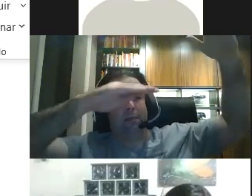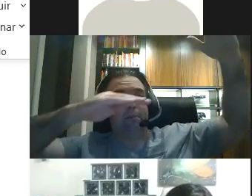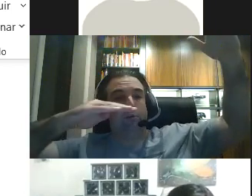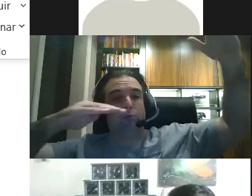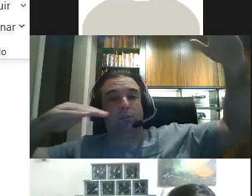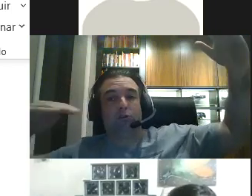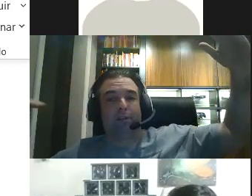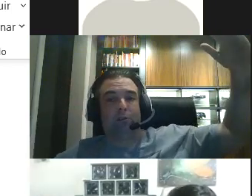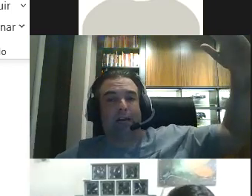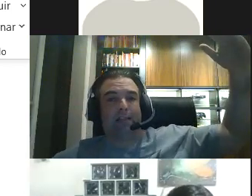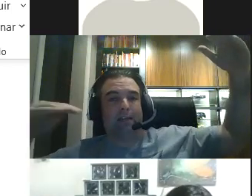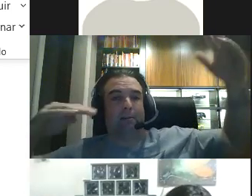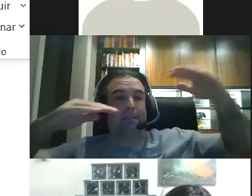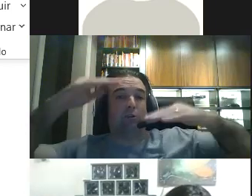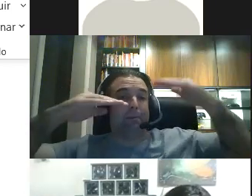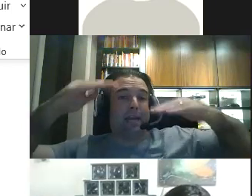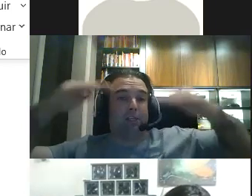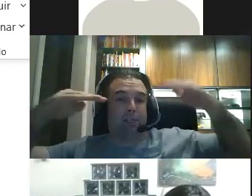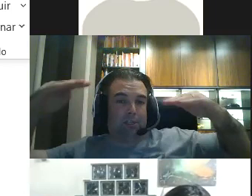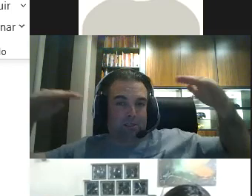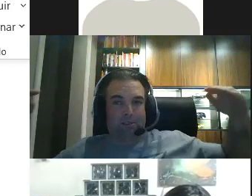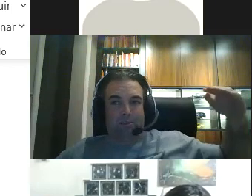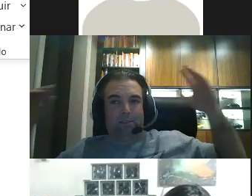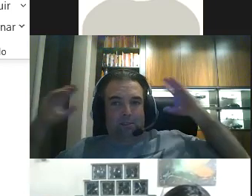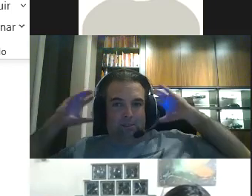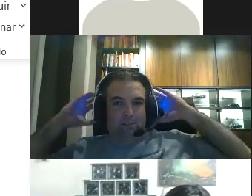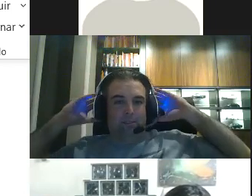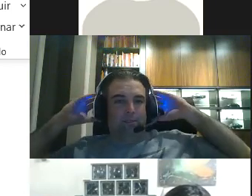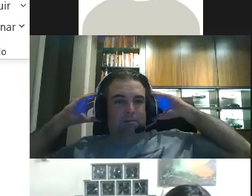e tem períodos não chovendo nada, mas isso é uma média.